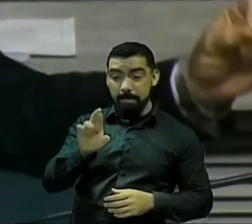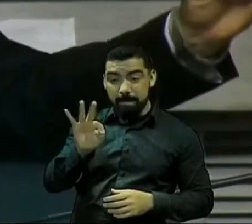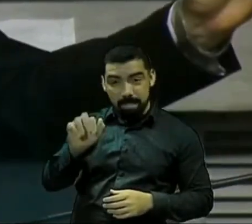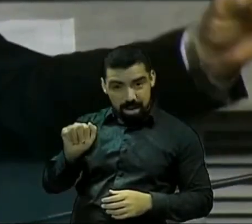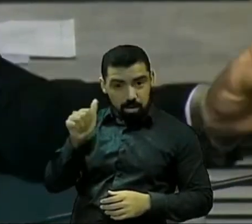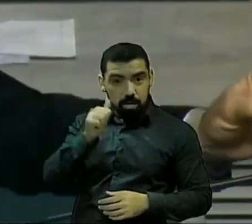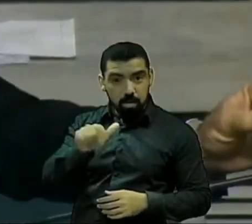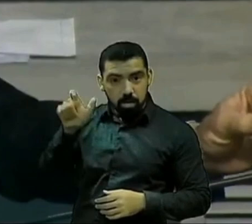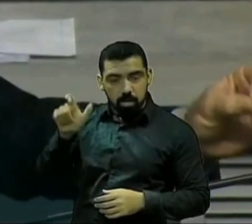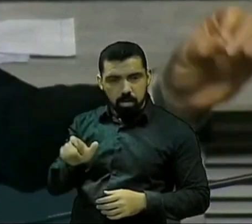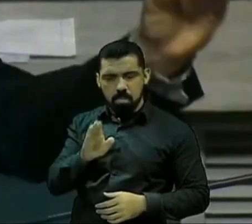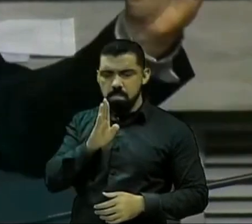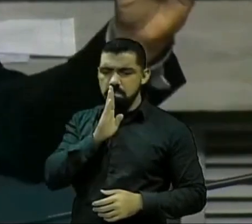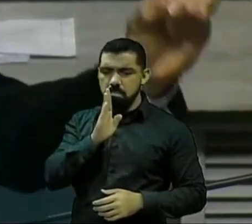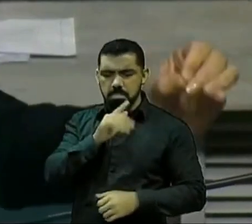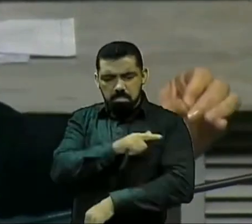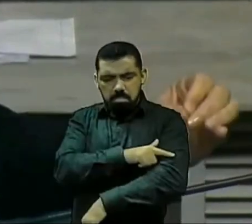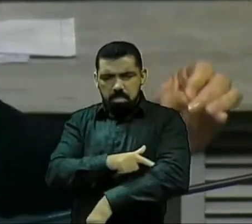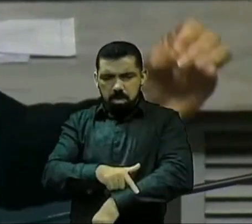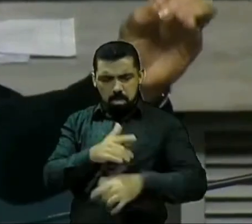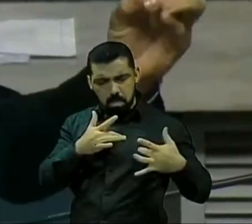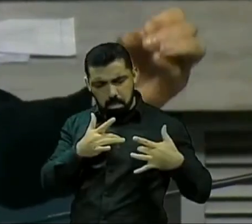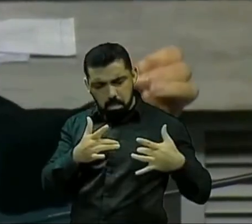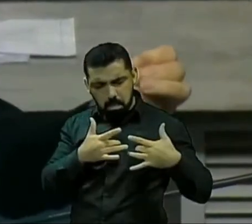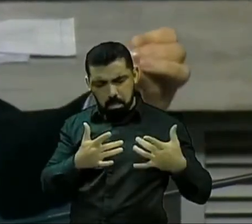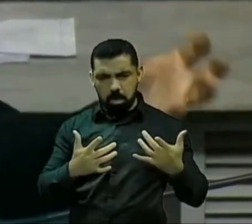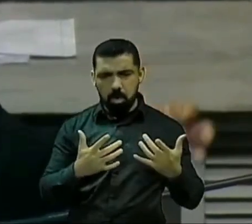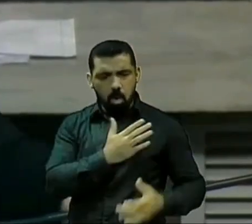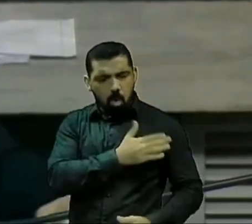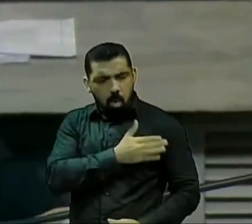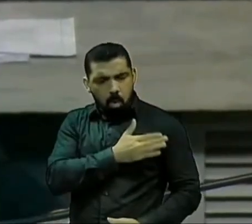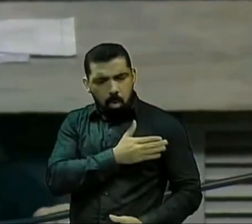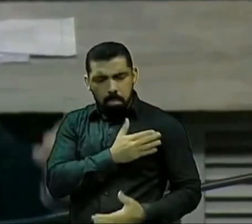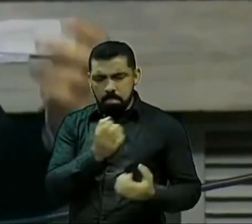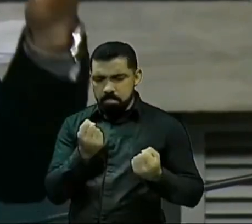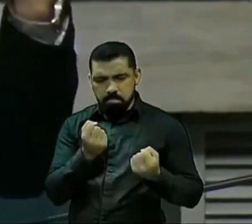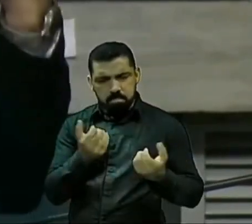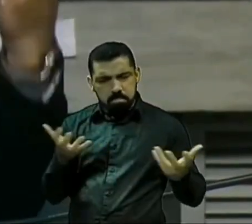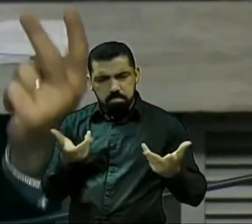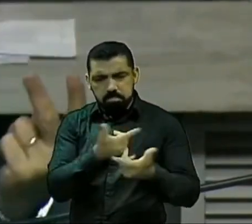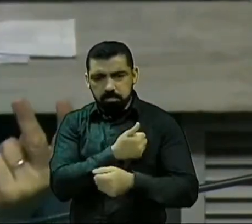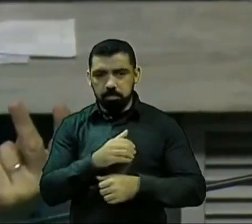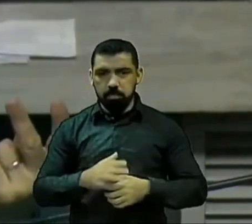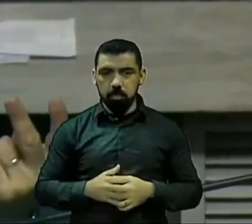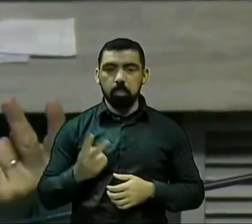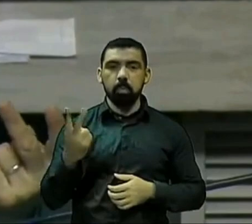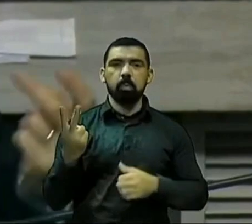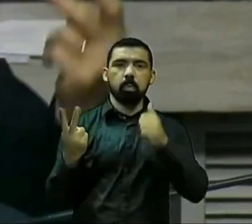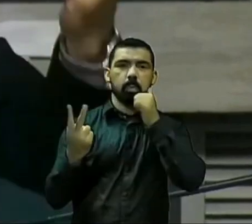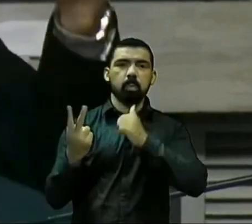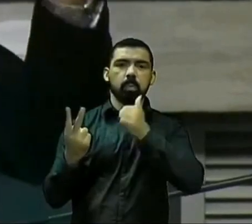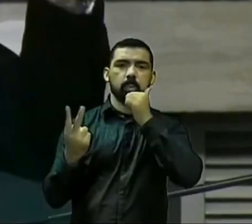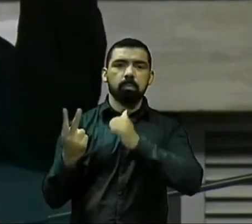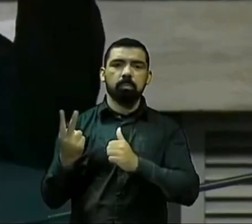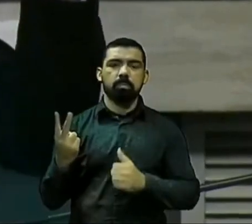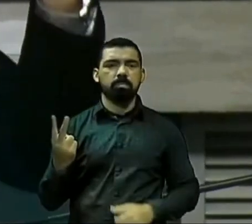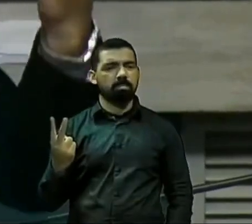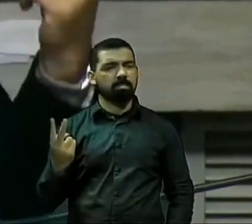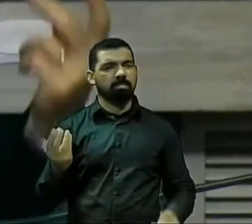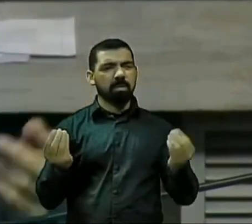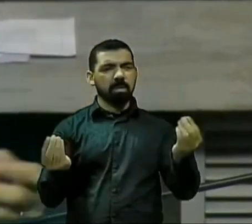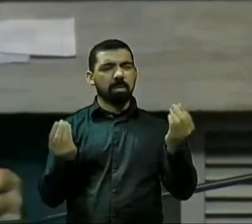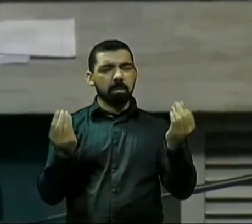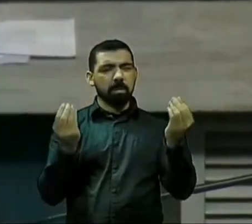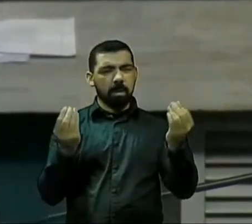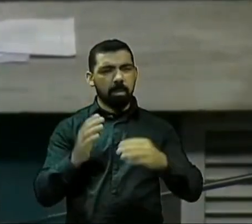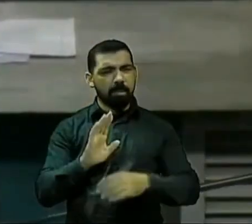pacata, não fala quase nada, solidária, um coração abençoado. Duas mulheres. Eu acho uma grande